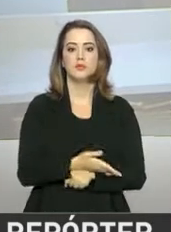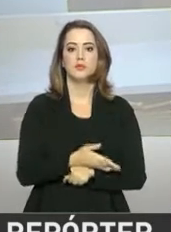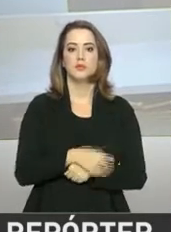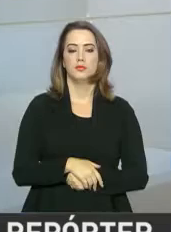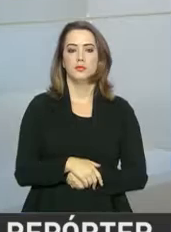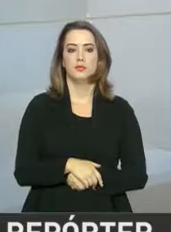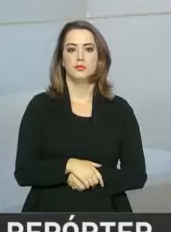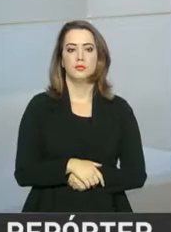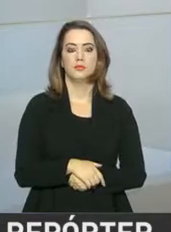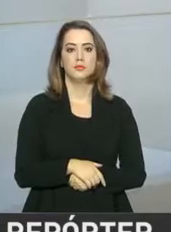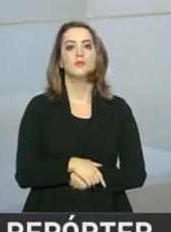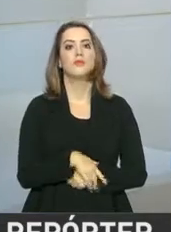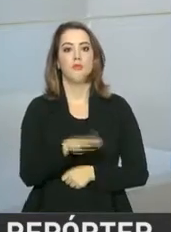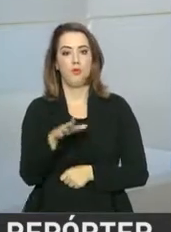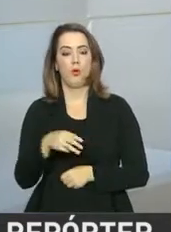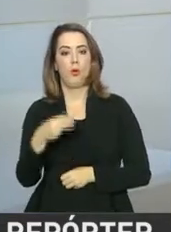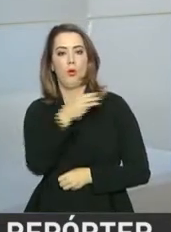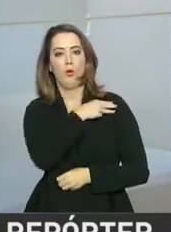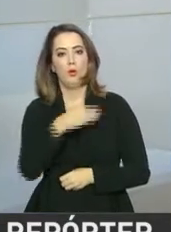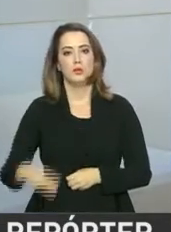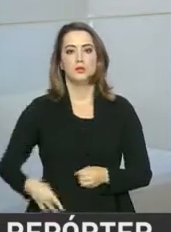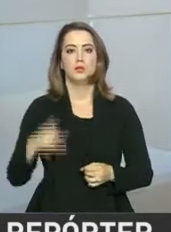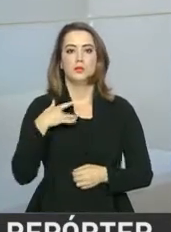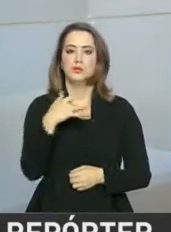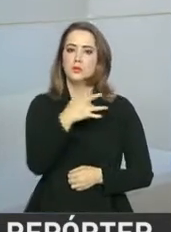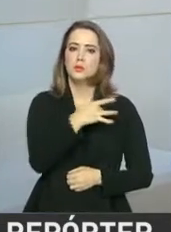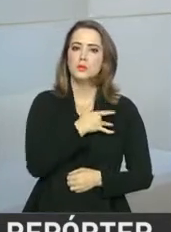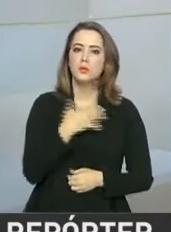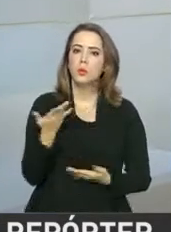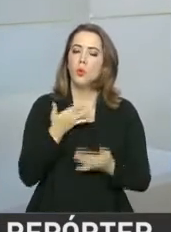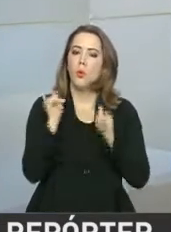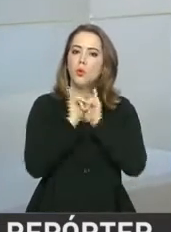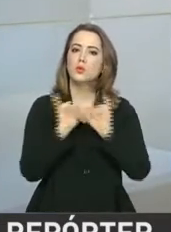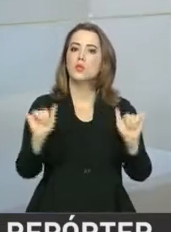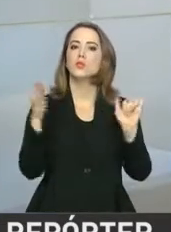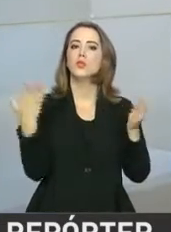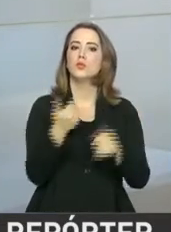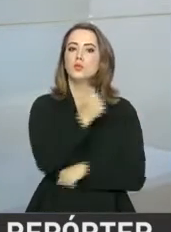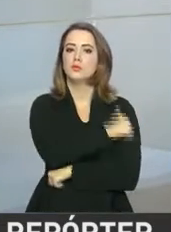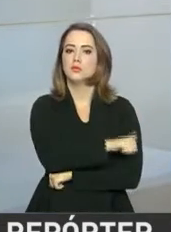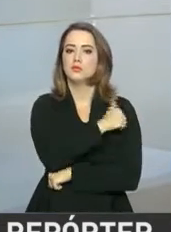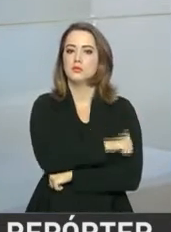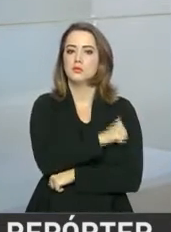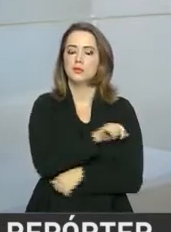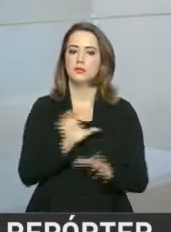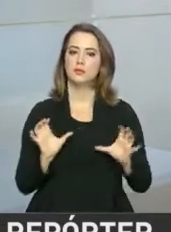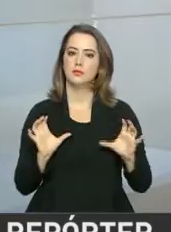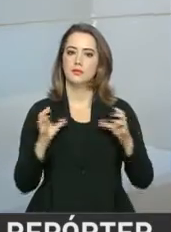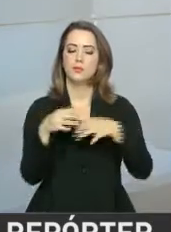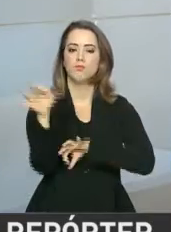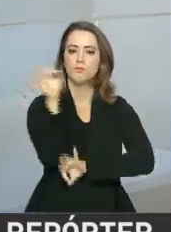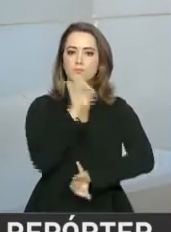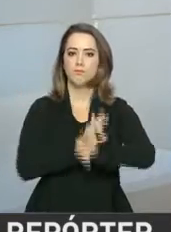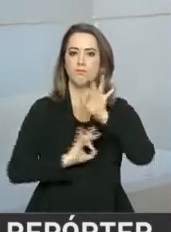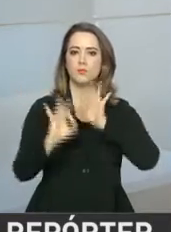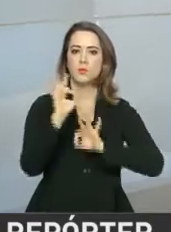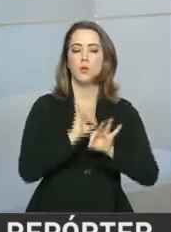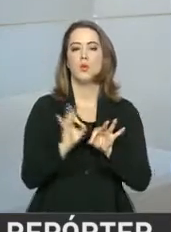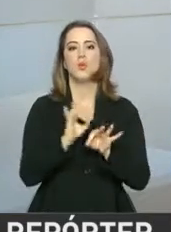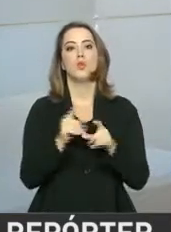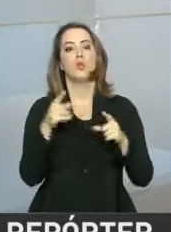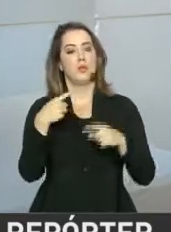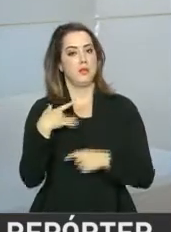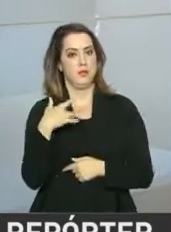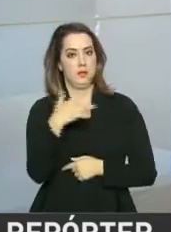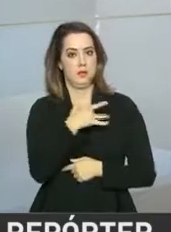saúde.gov.br/viajante. E o ministro da Saúde, Ricardo Barros, lançou hoje no Rio de Janeiro o Centro Integrado de Operações Conjuntas da